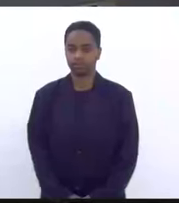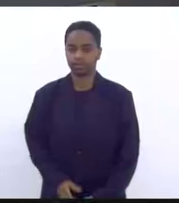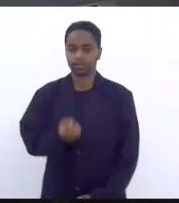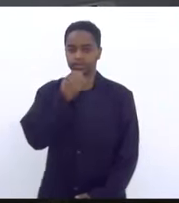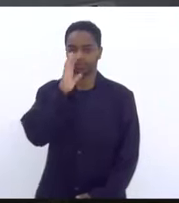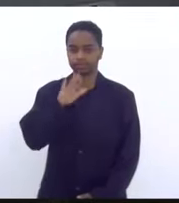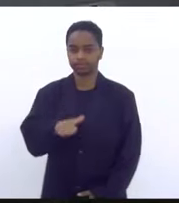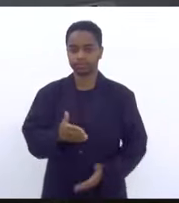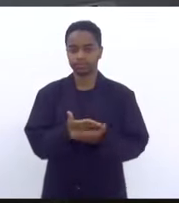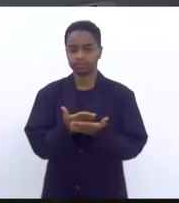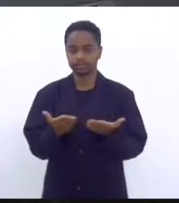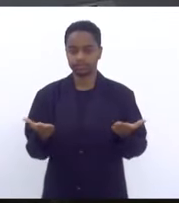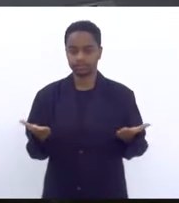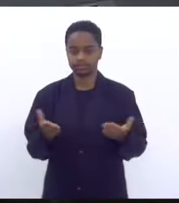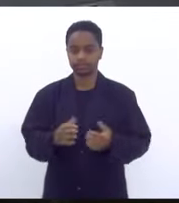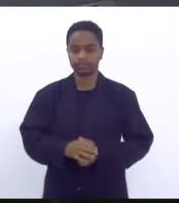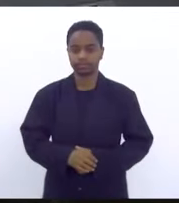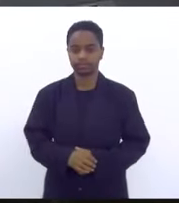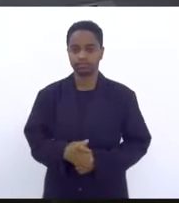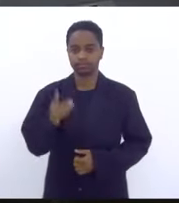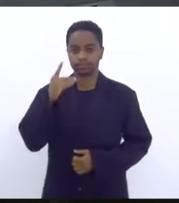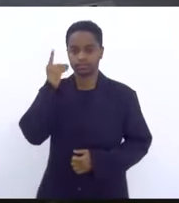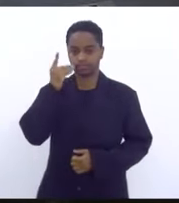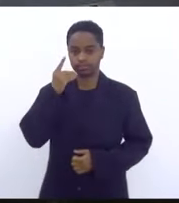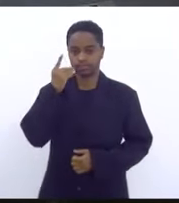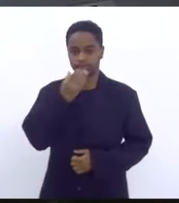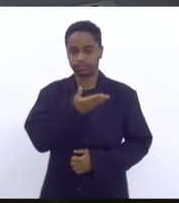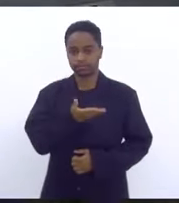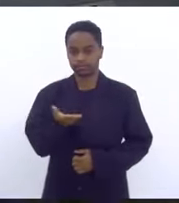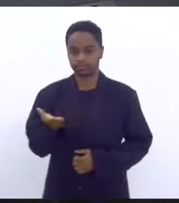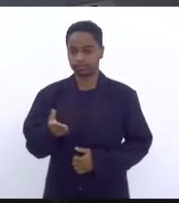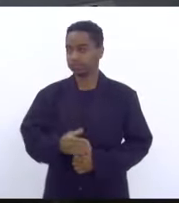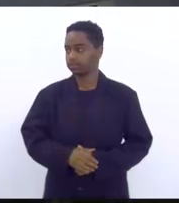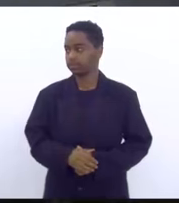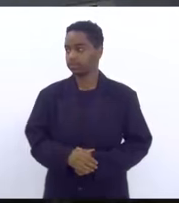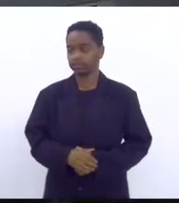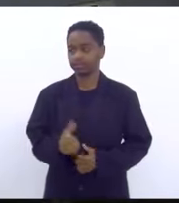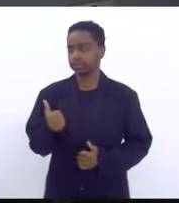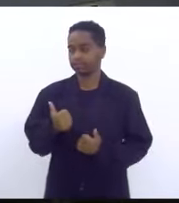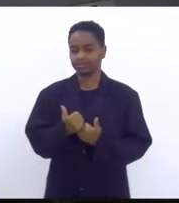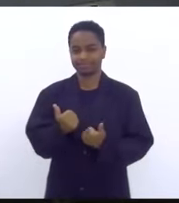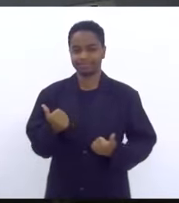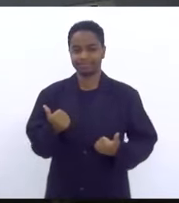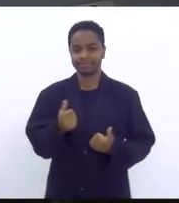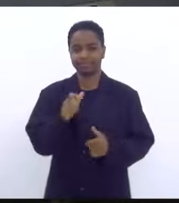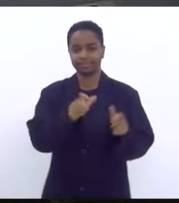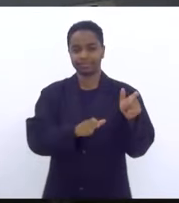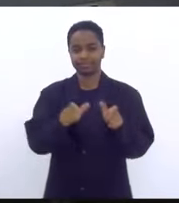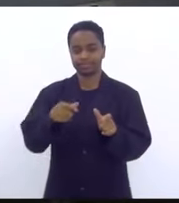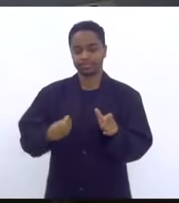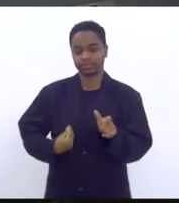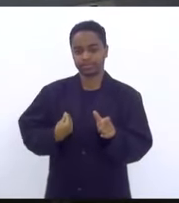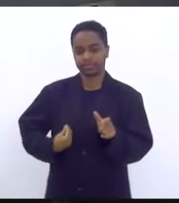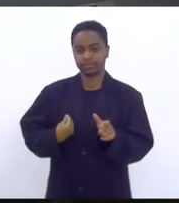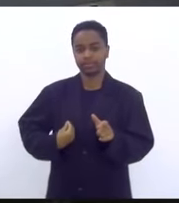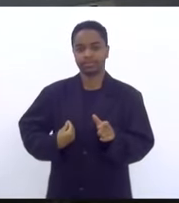Boa tarde, senhoras e senhores, deputados, deputadas, assessores, público presente,